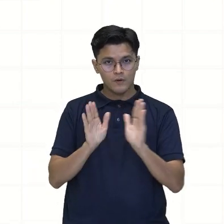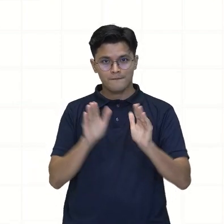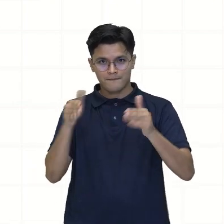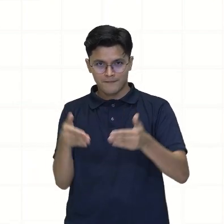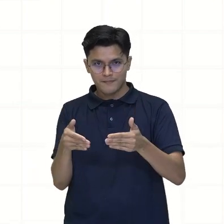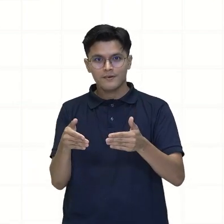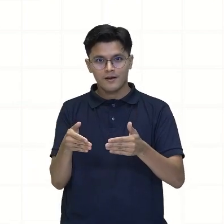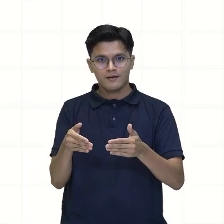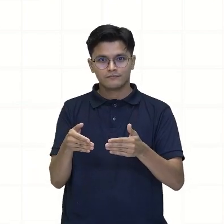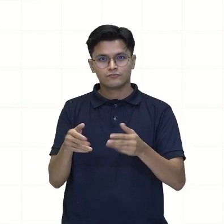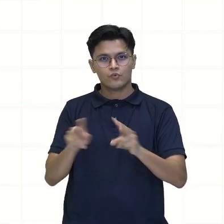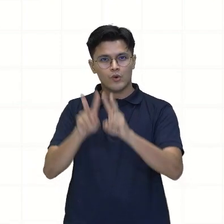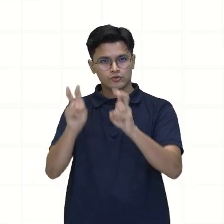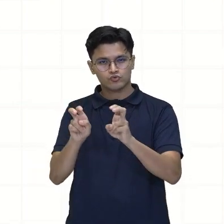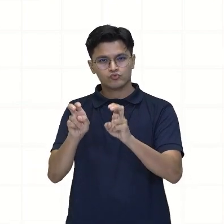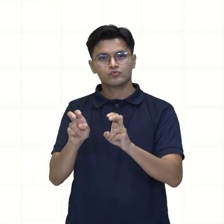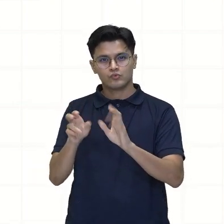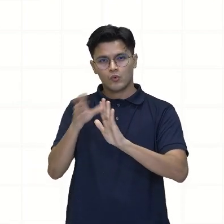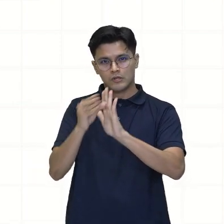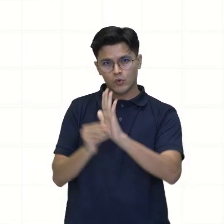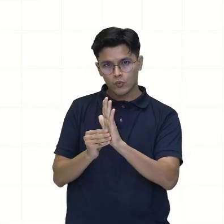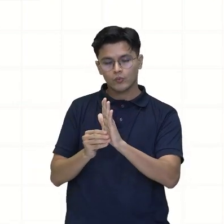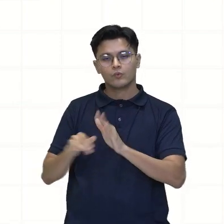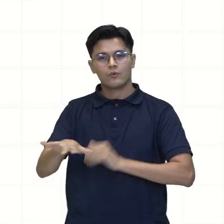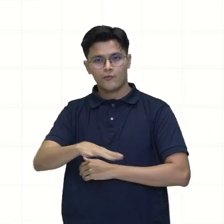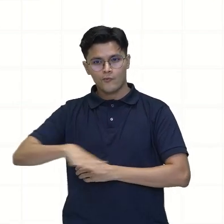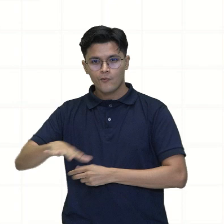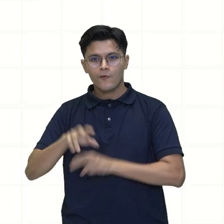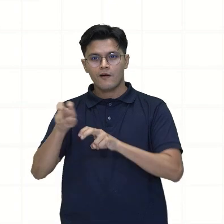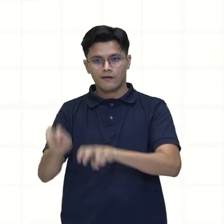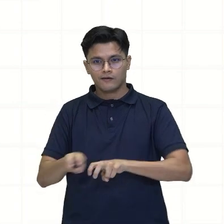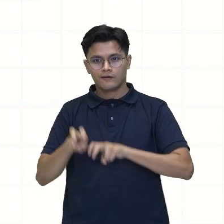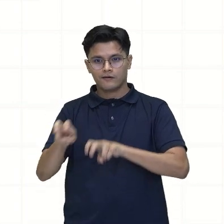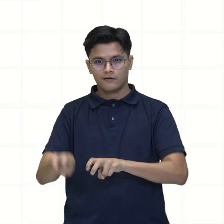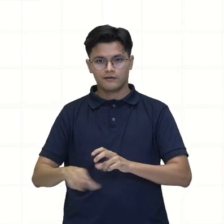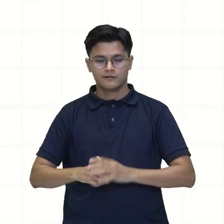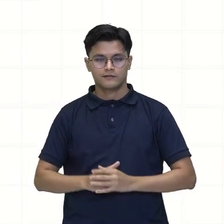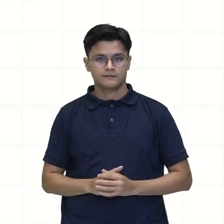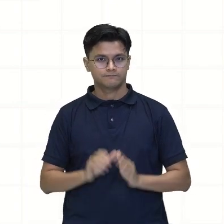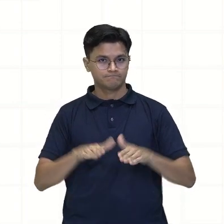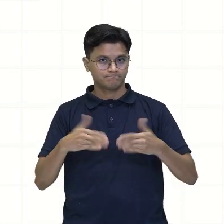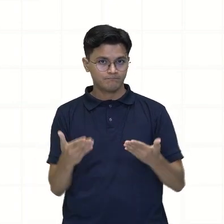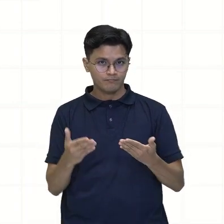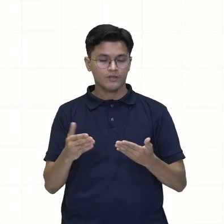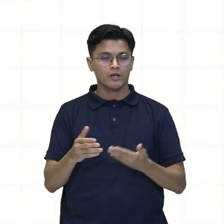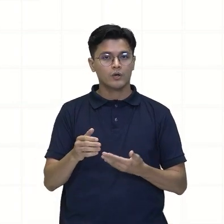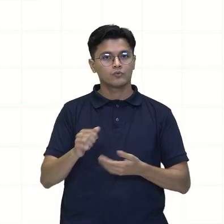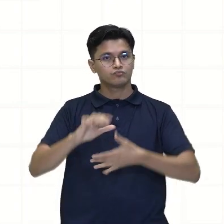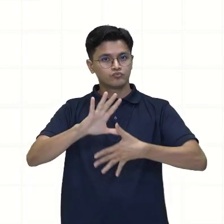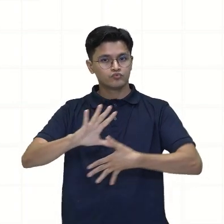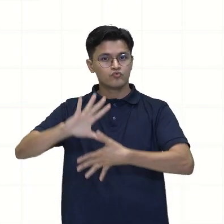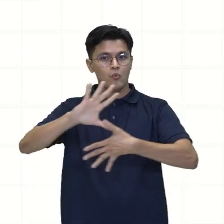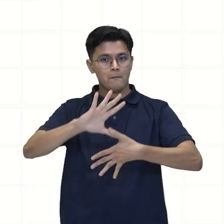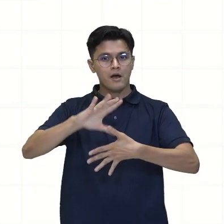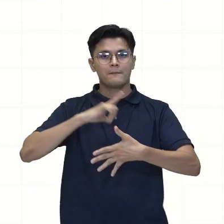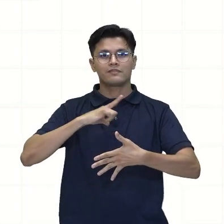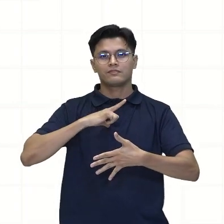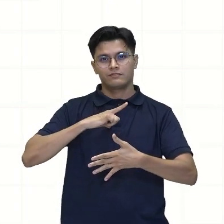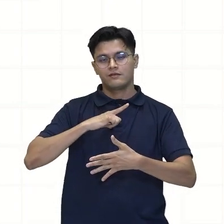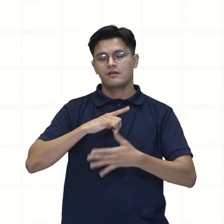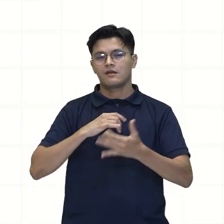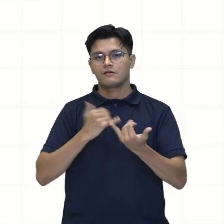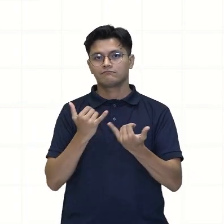agrária. Então, aí, esse mapa, ele traz informações relacionadas